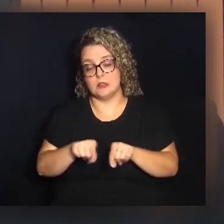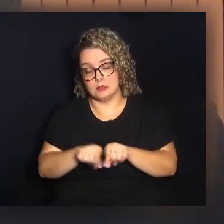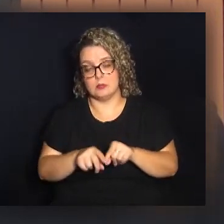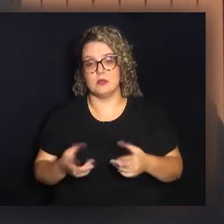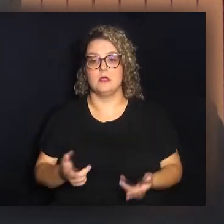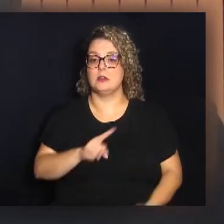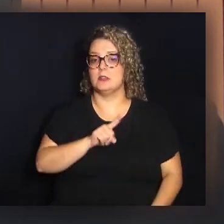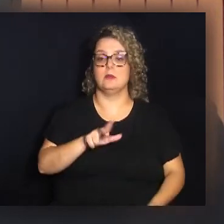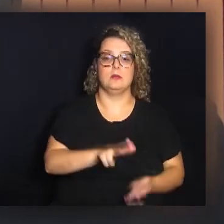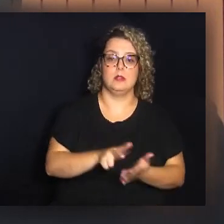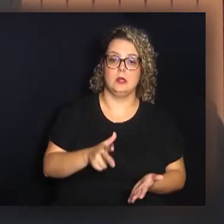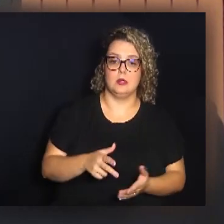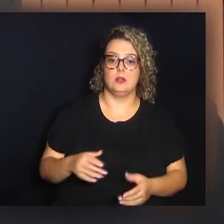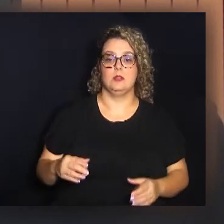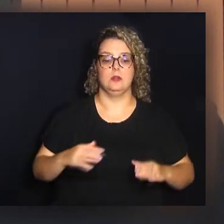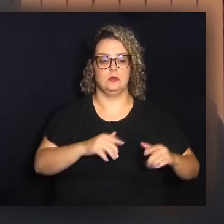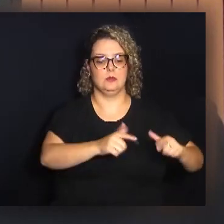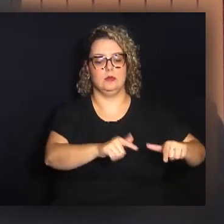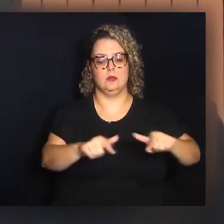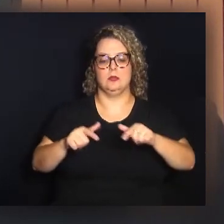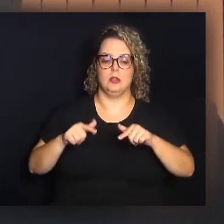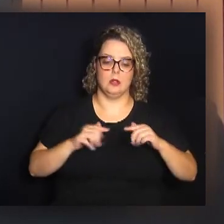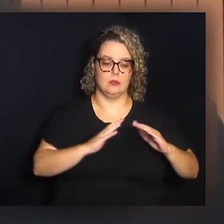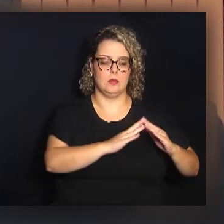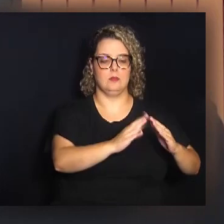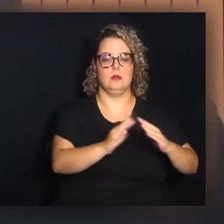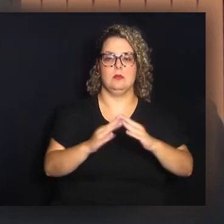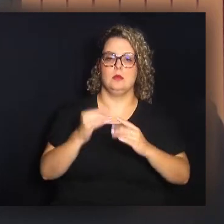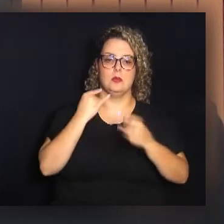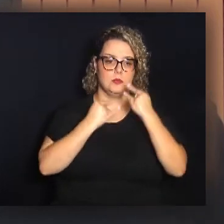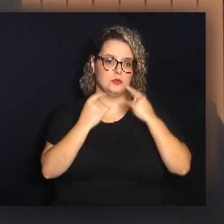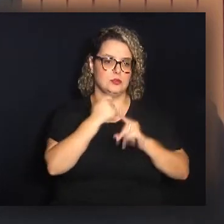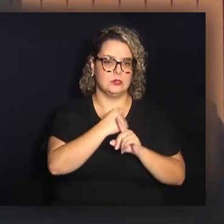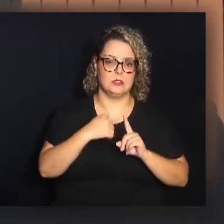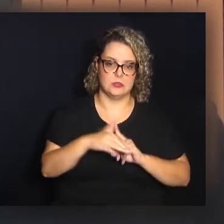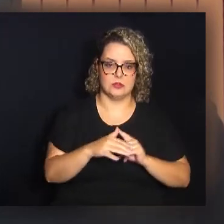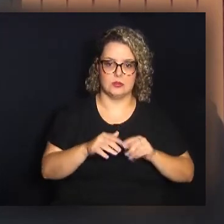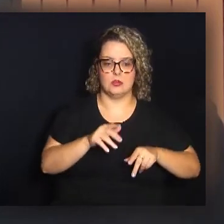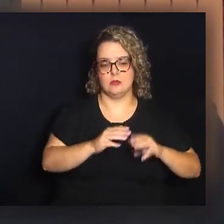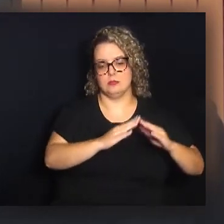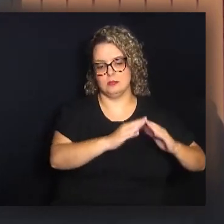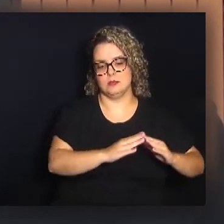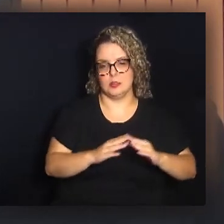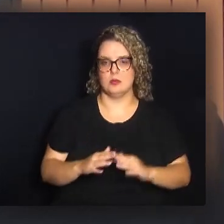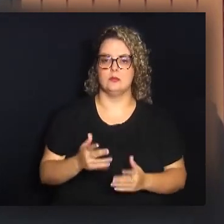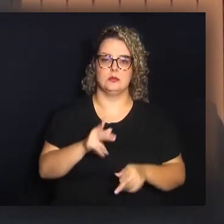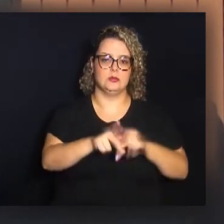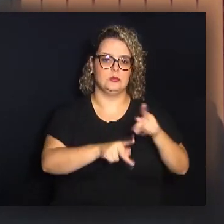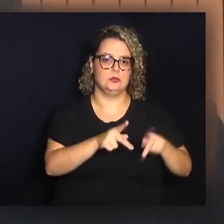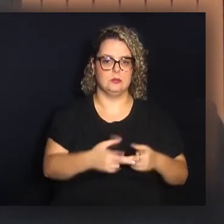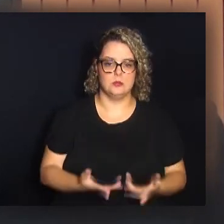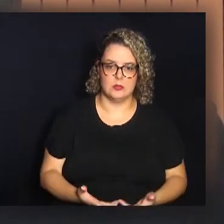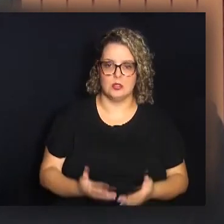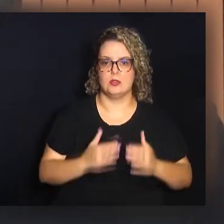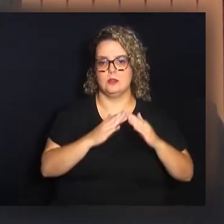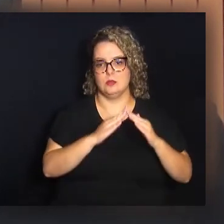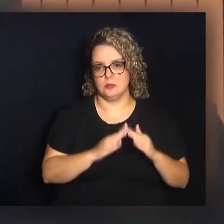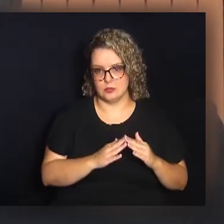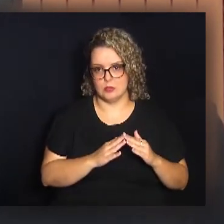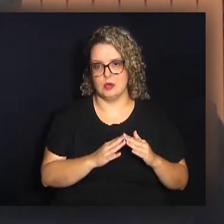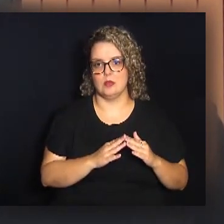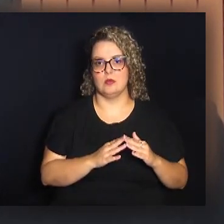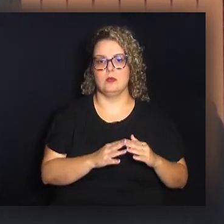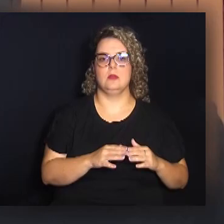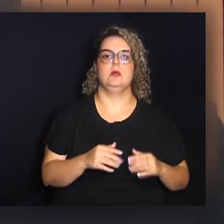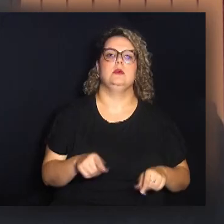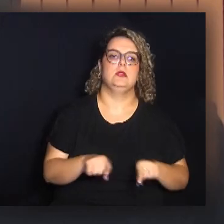irregulares existentes em conjuntos habitacionais ou empreendimentos de interesse social, a regularização dos seus imóveis